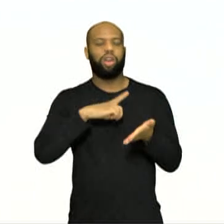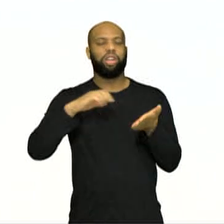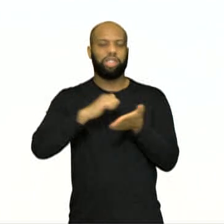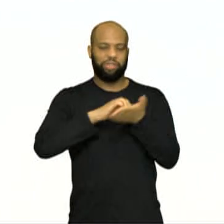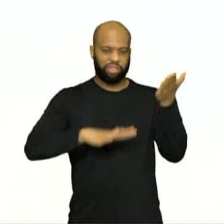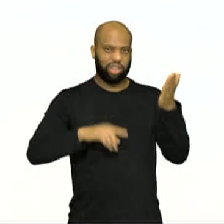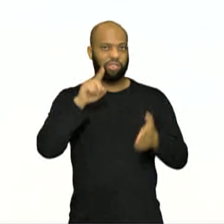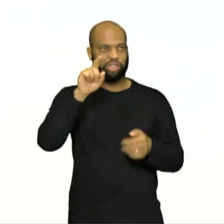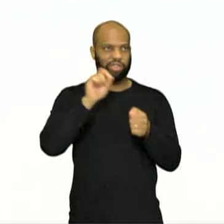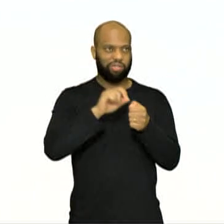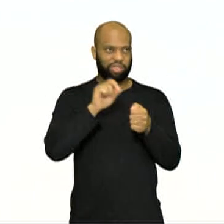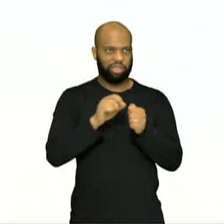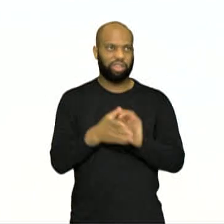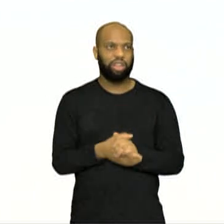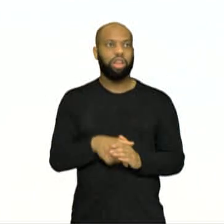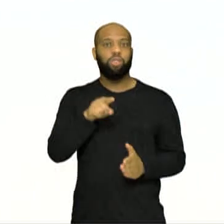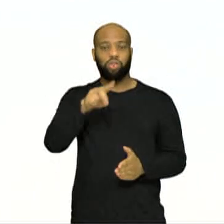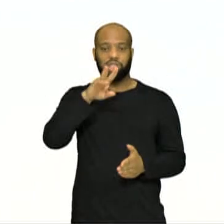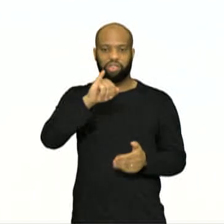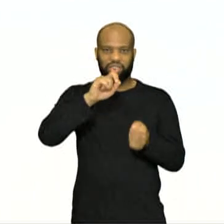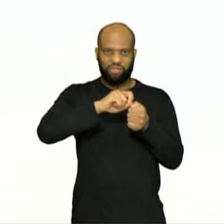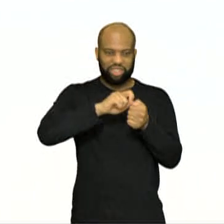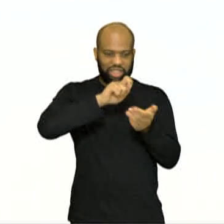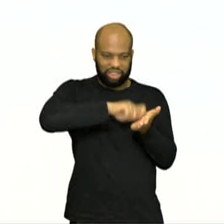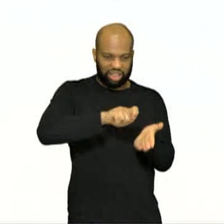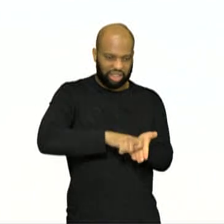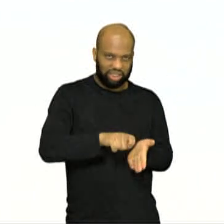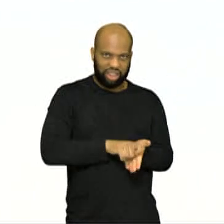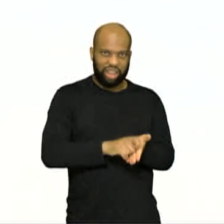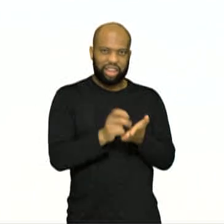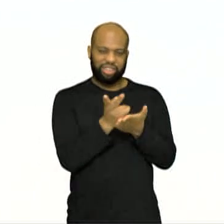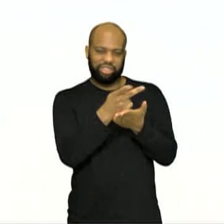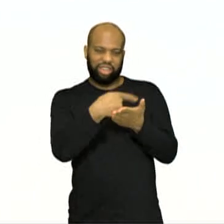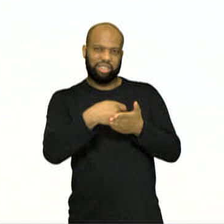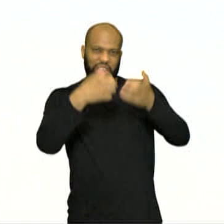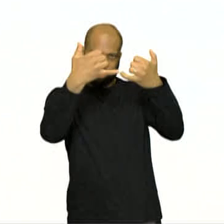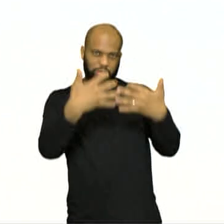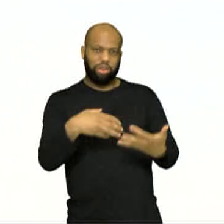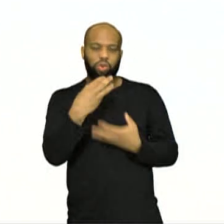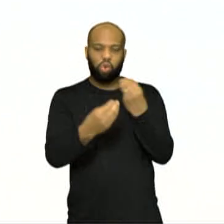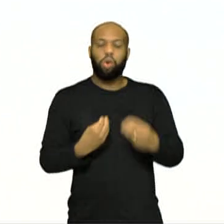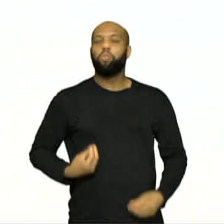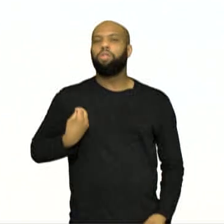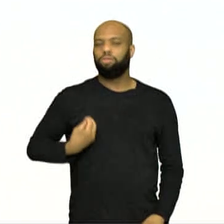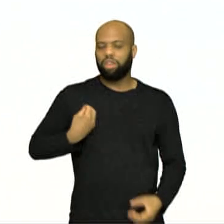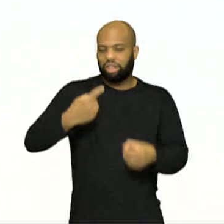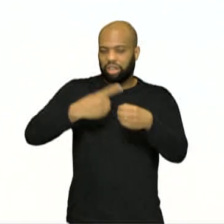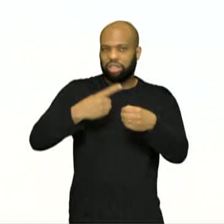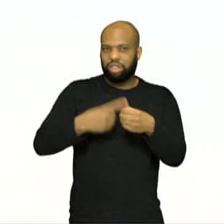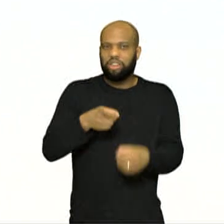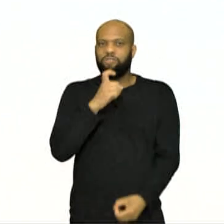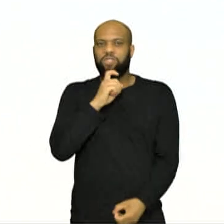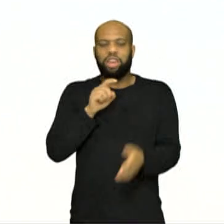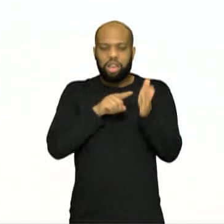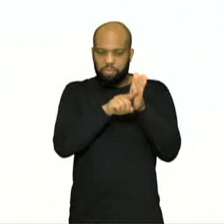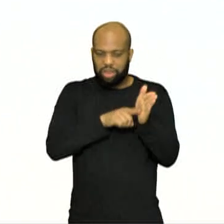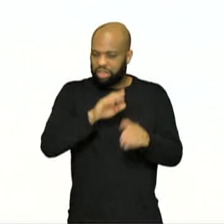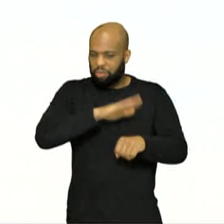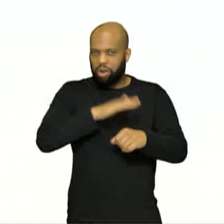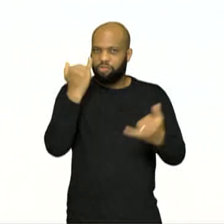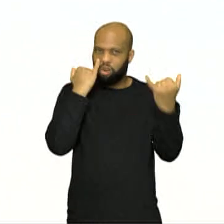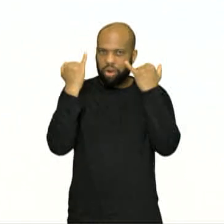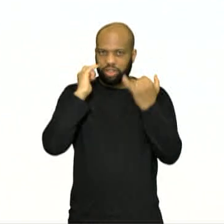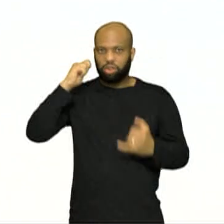Vamos para uma atividade. Crie um folder descrevendo como é a vida na cidade mais fria do mundo. Pesquise mais informações